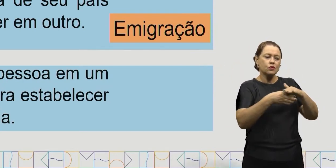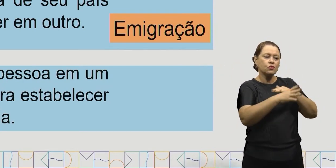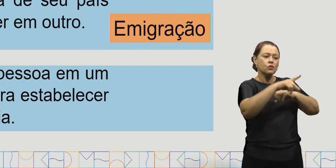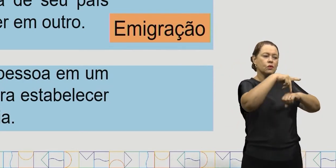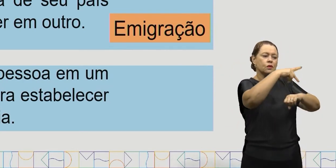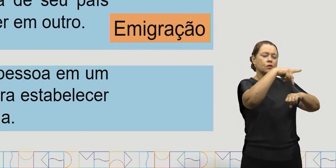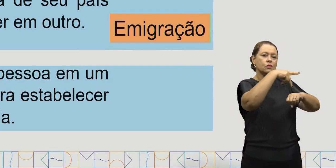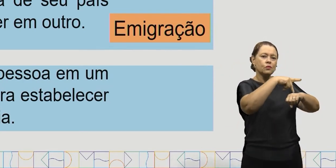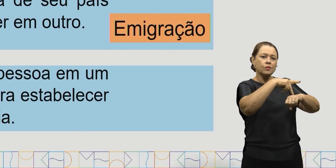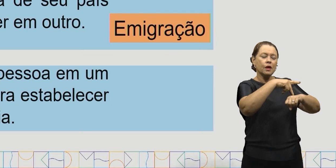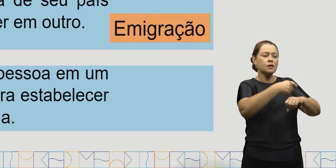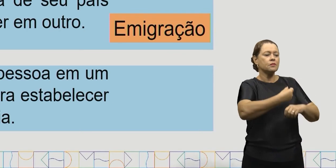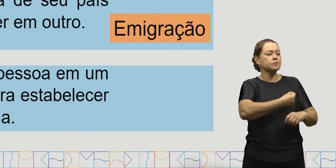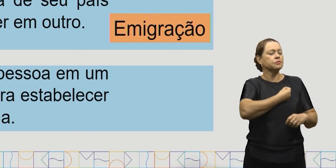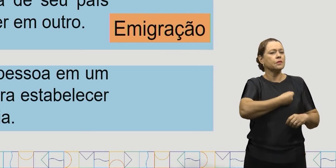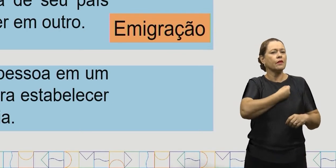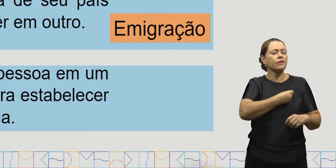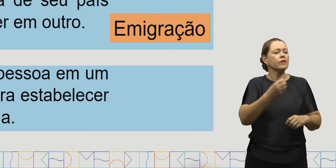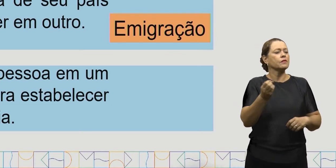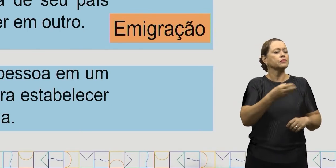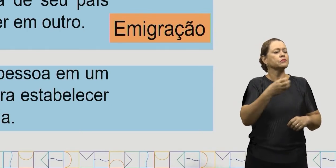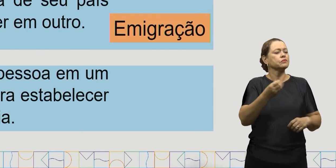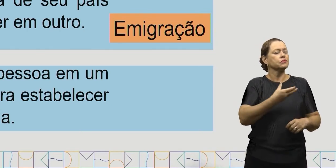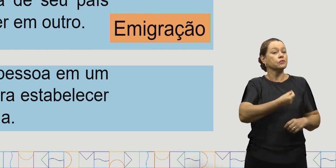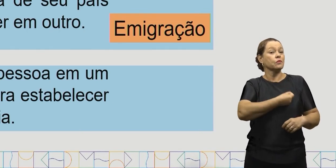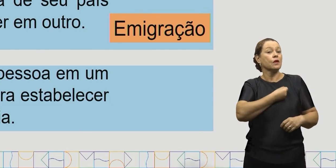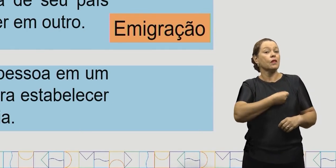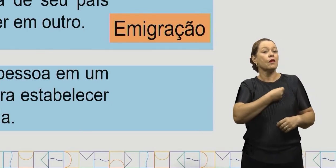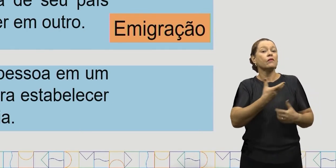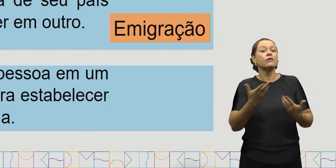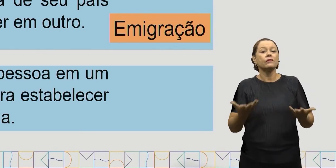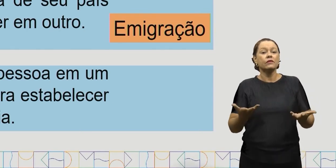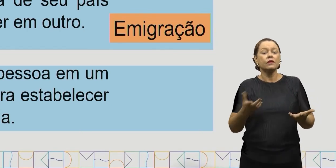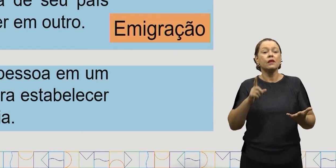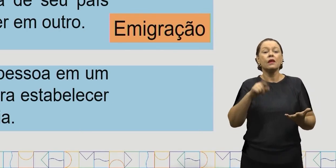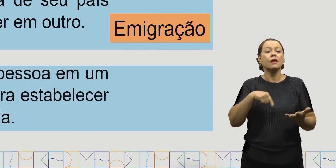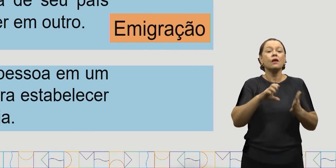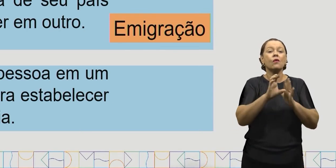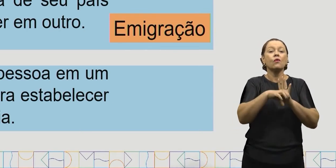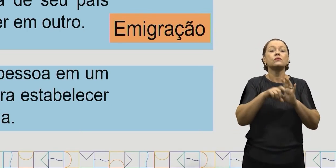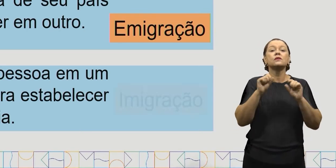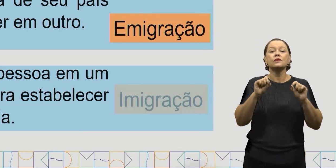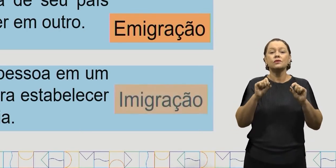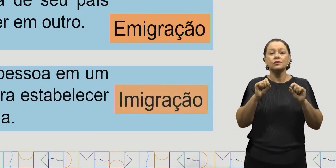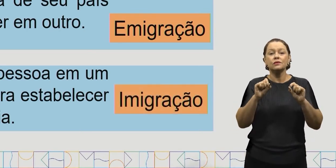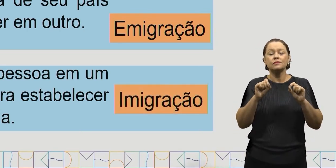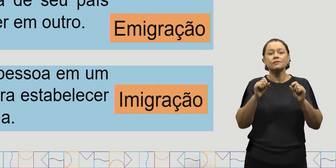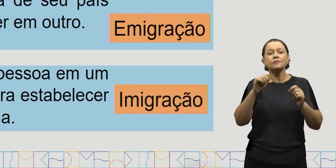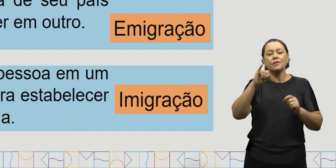país estrangeiro para estabelecer uma nova residência. Essa é a definição de